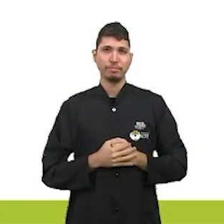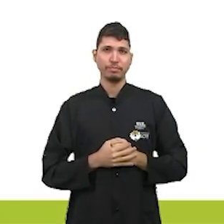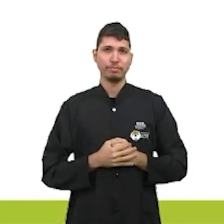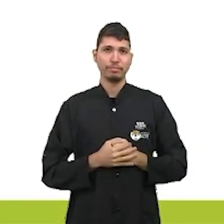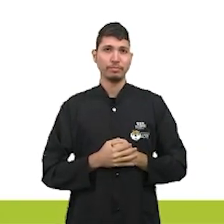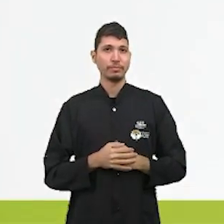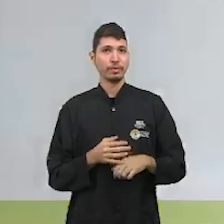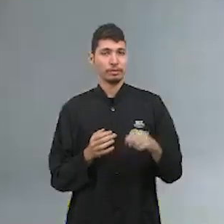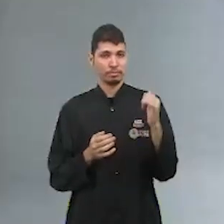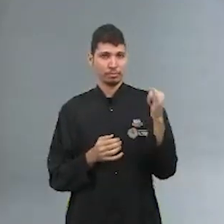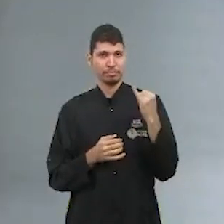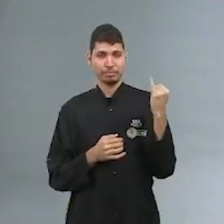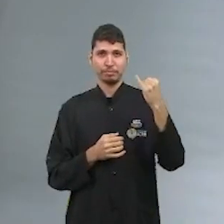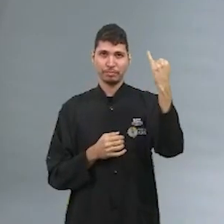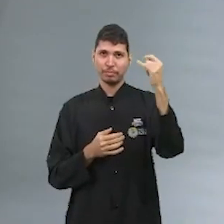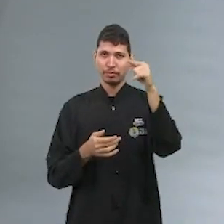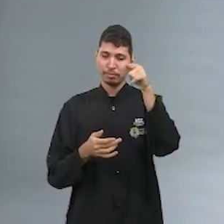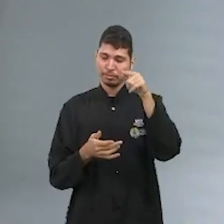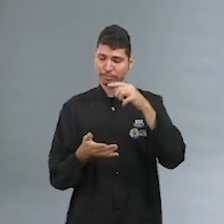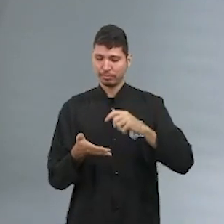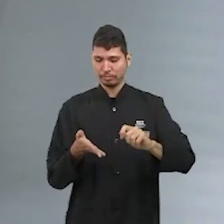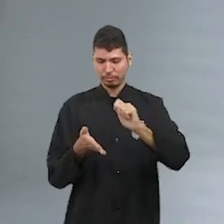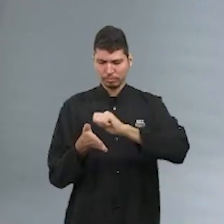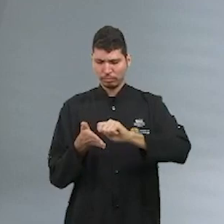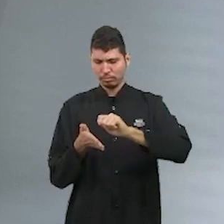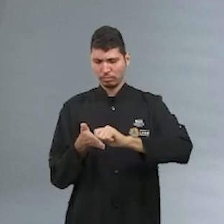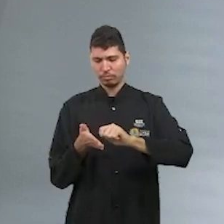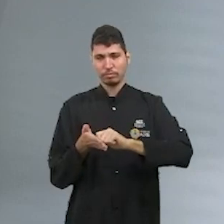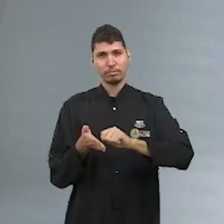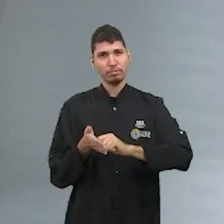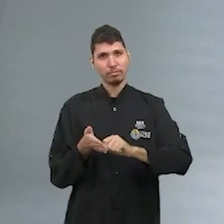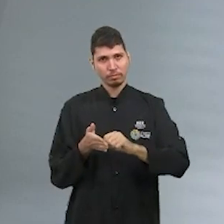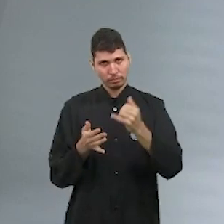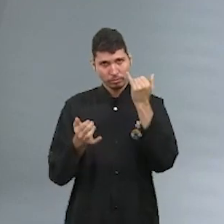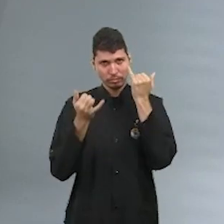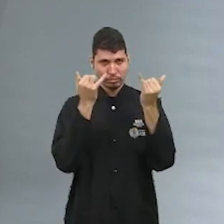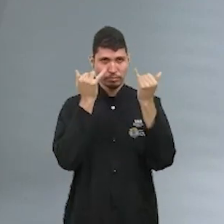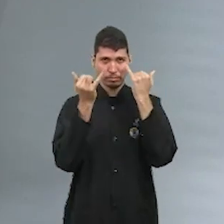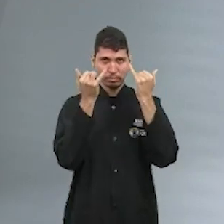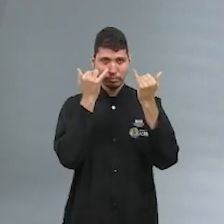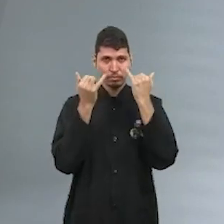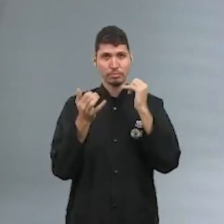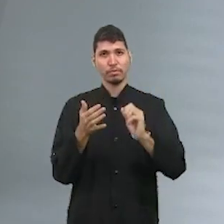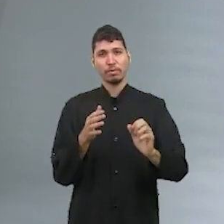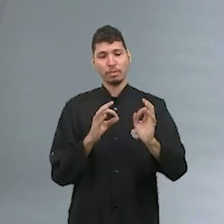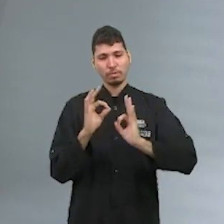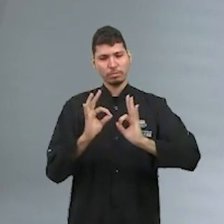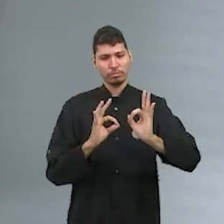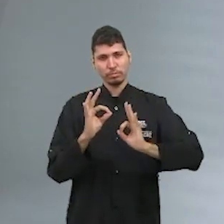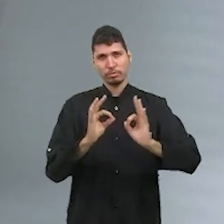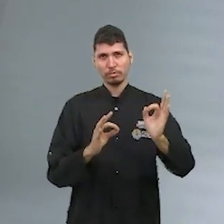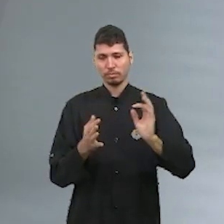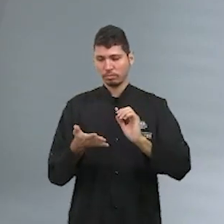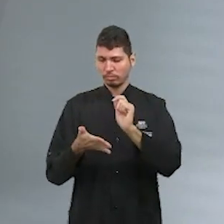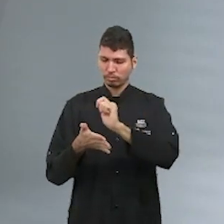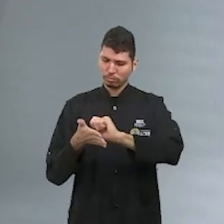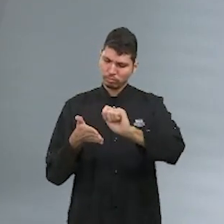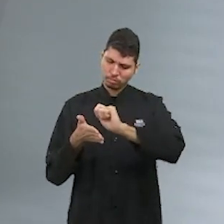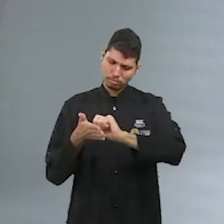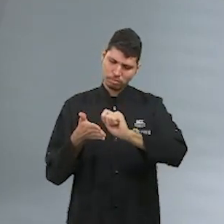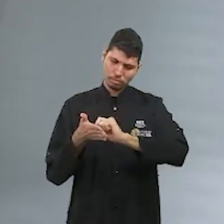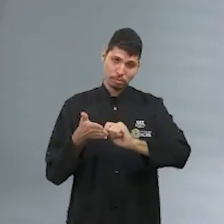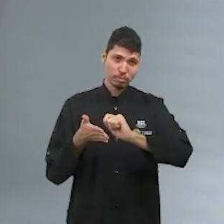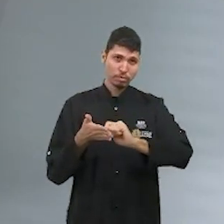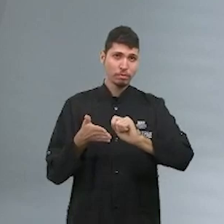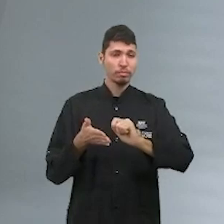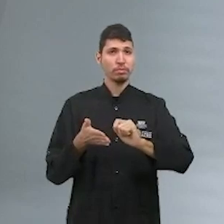vocês anotem tudo, né? Anotem tudo aí. Mas essa parte aqui, coloca aí bem bonitinho, da forma de com